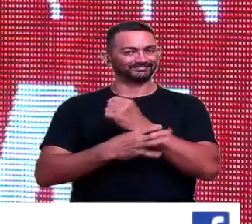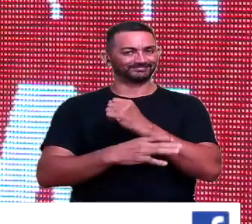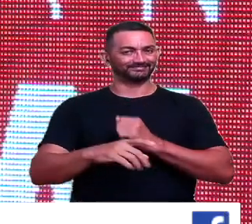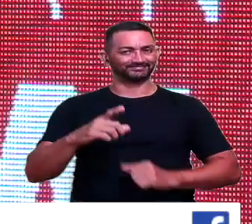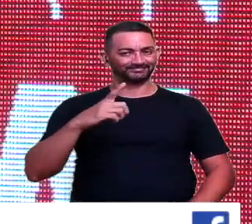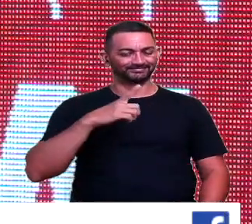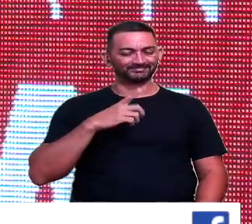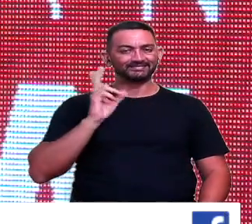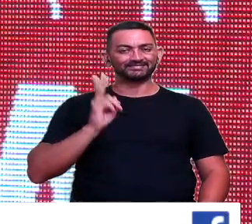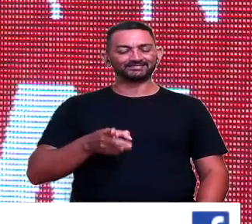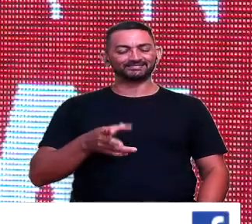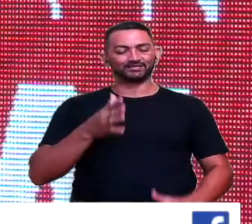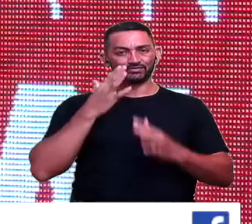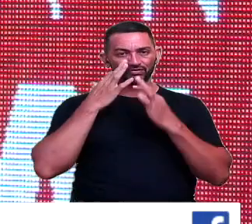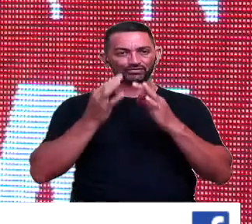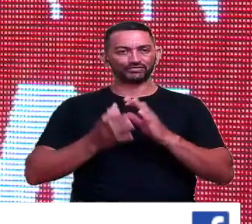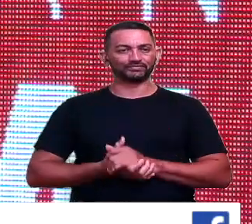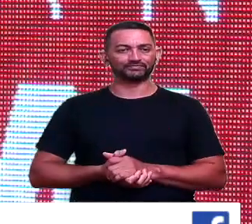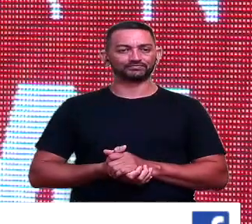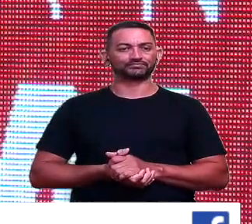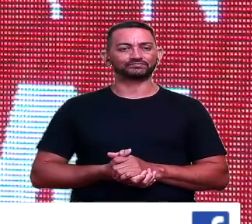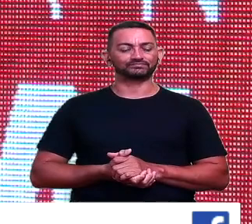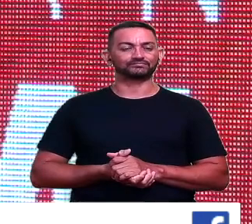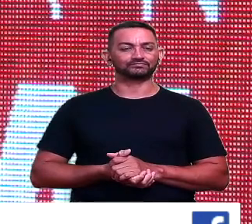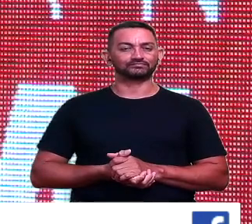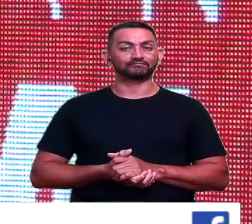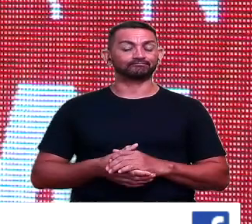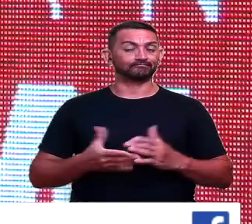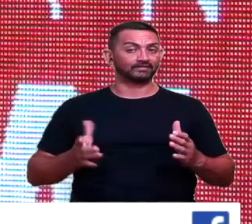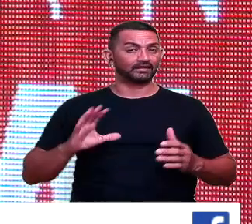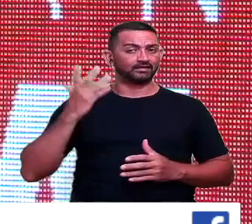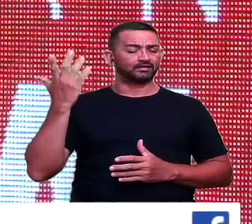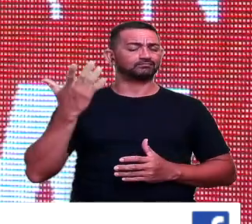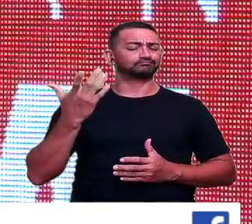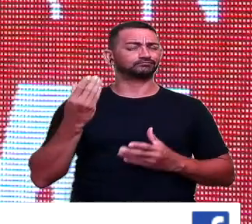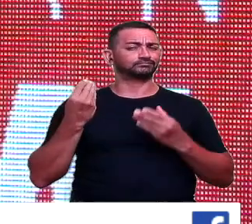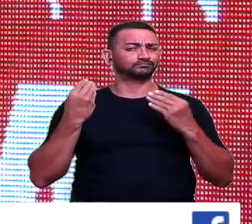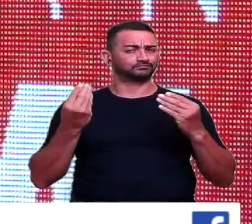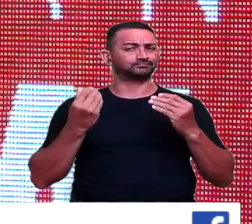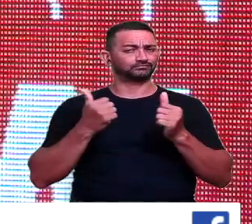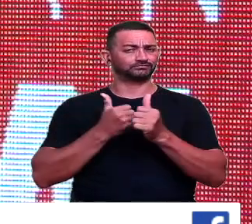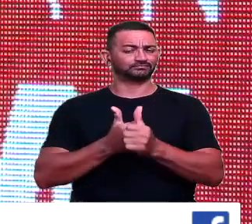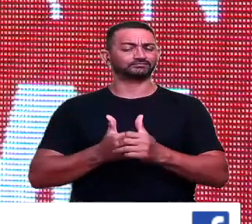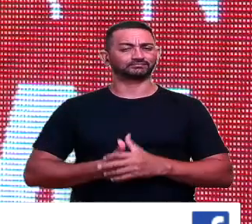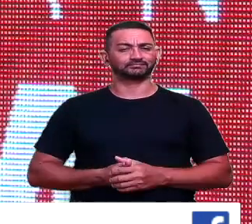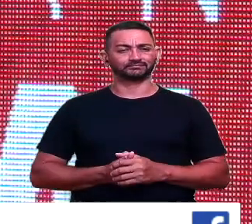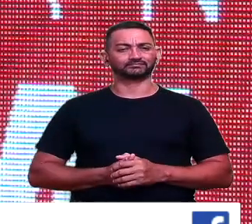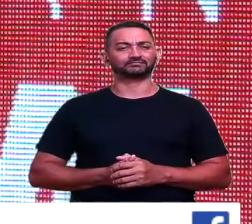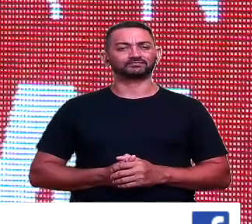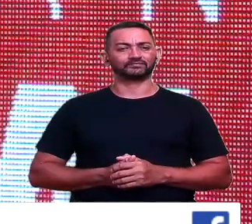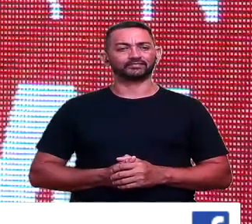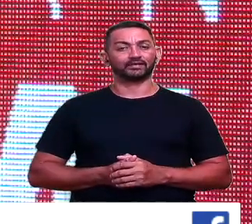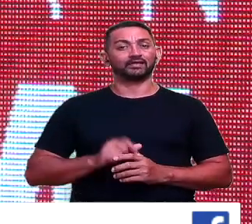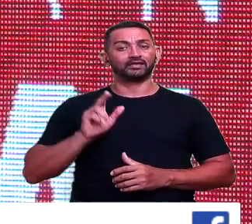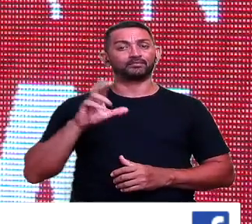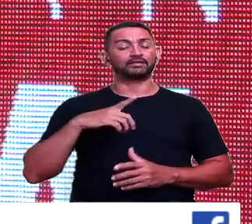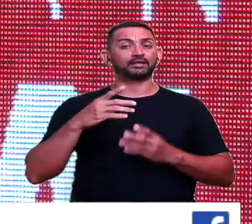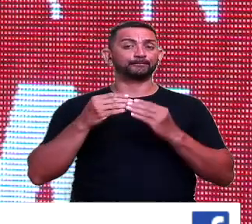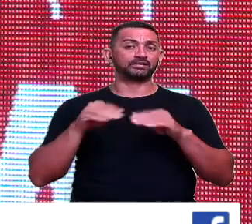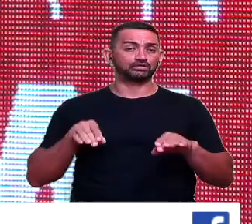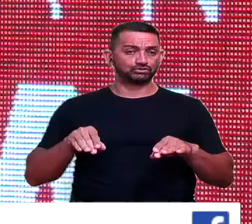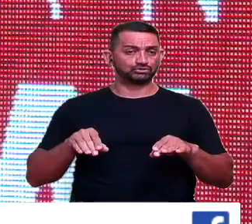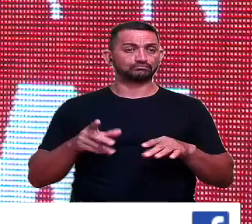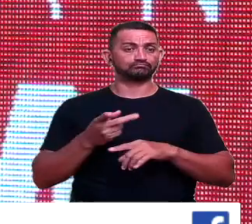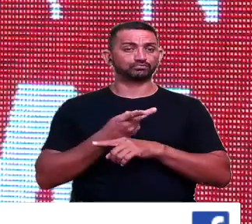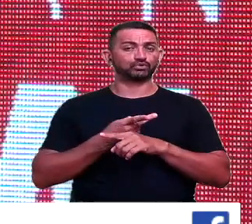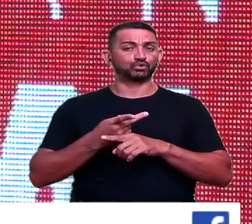esse eu garanto viu a gente sempre tá de olho lá e quanto a esse caso aí é cada coisa que a gente acompanha viu pessoal agora